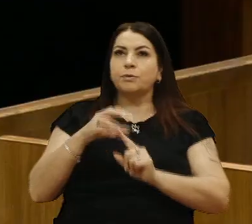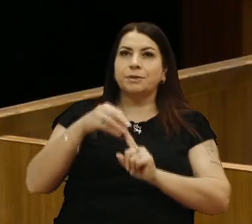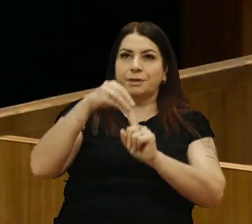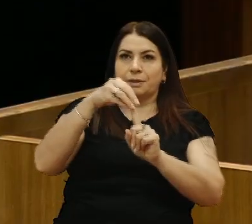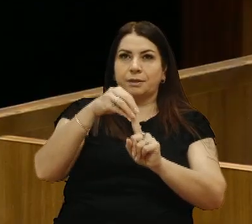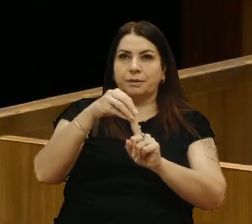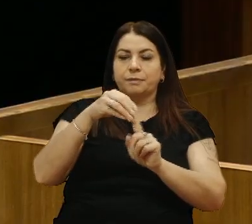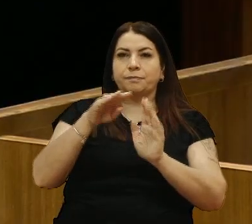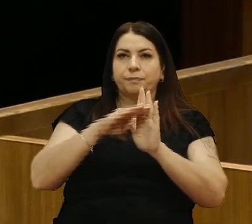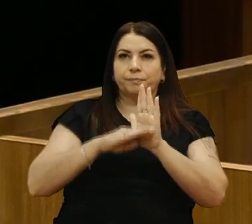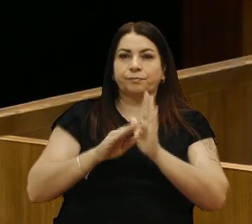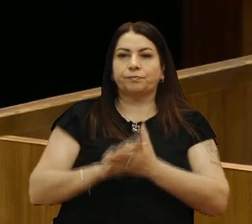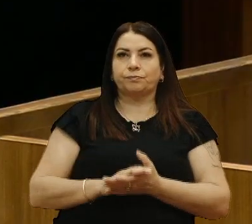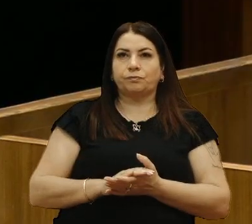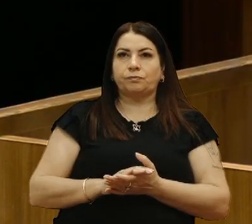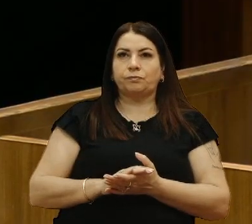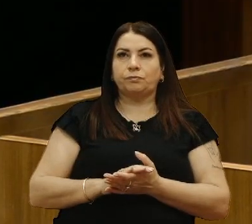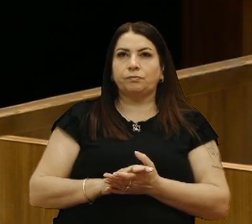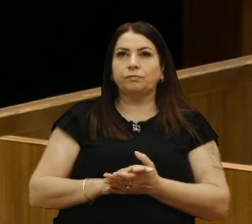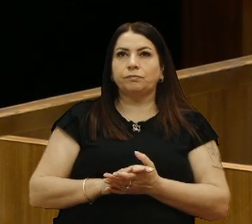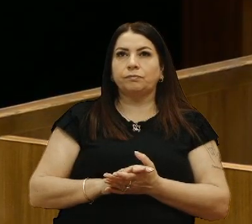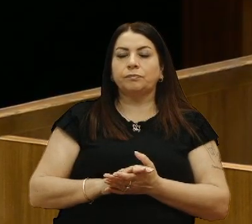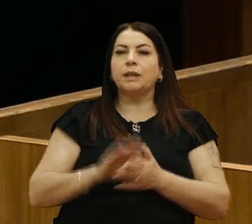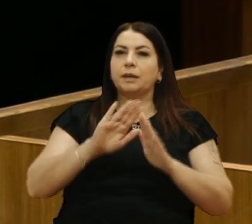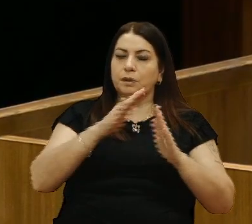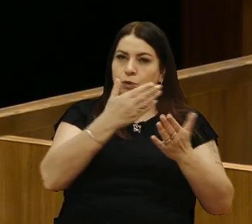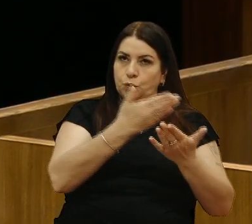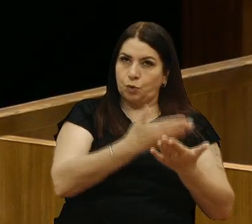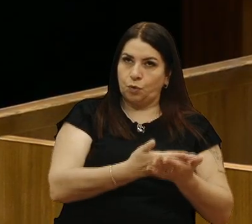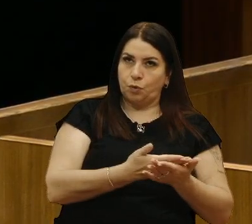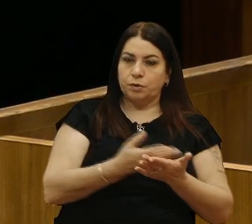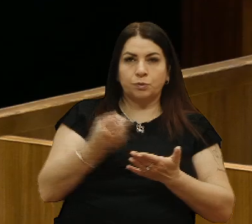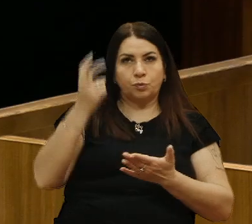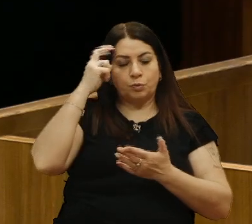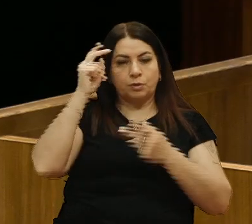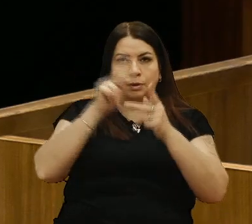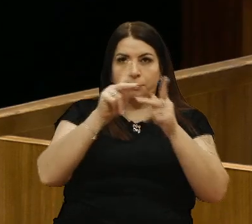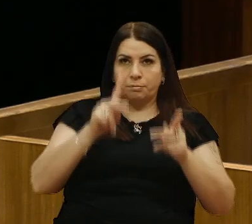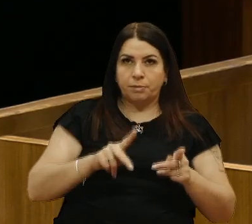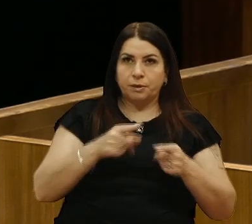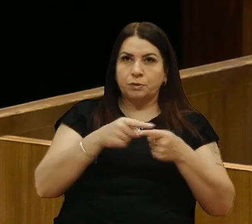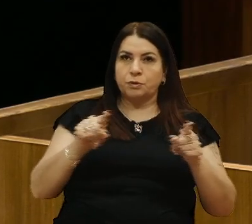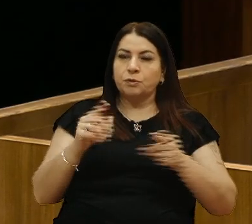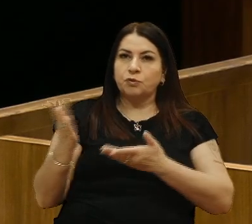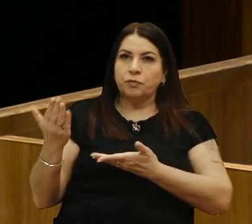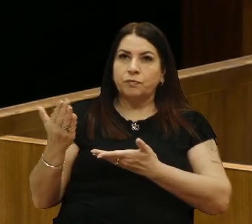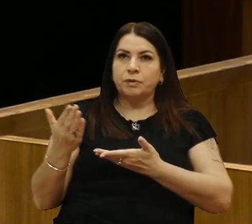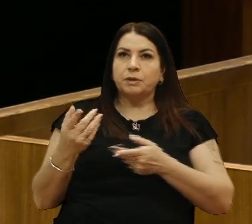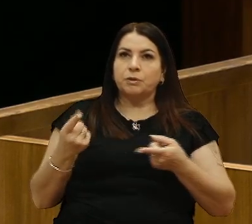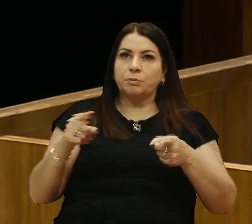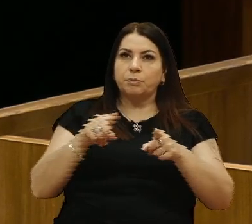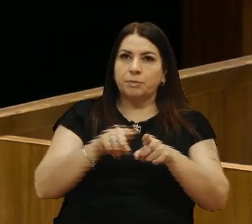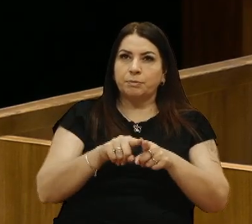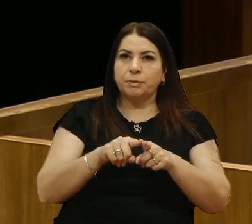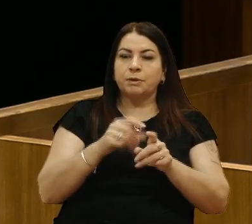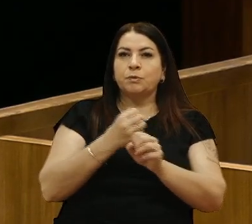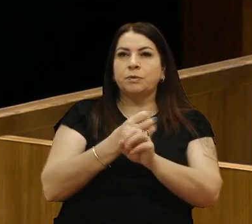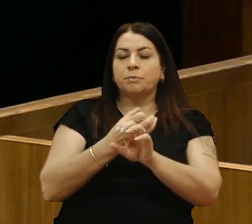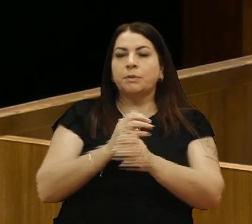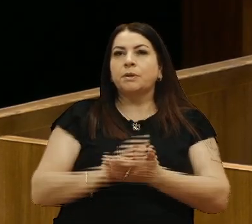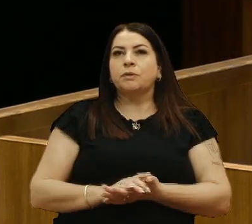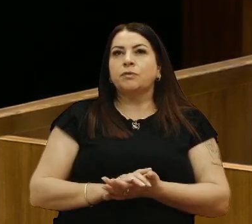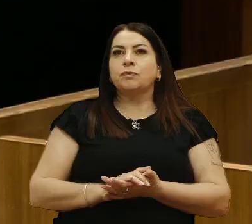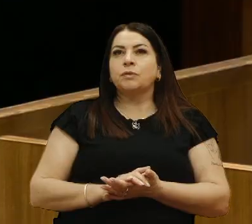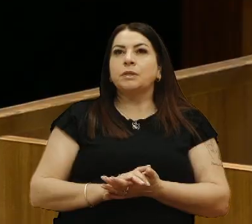seguintes programas: concertos nas escolas, Cultura da Paz, da Orquestra Jovem, em parceria com a SMED.